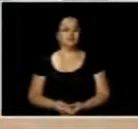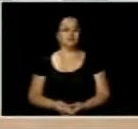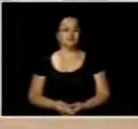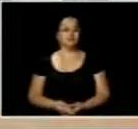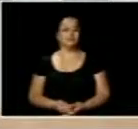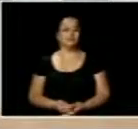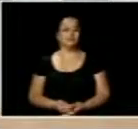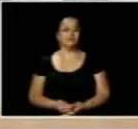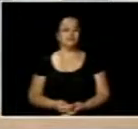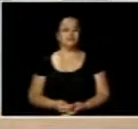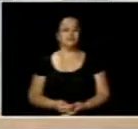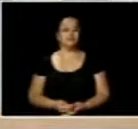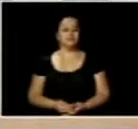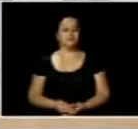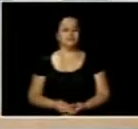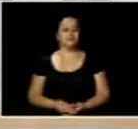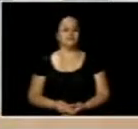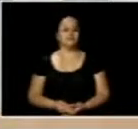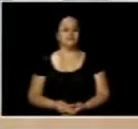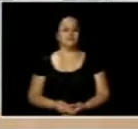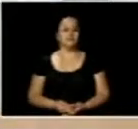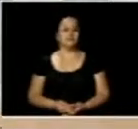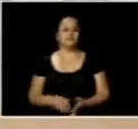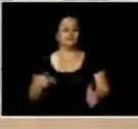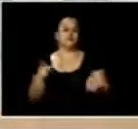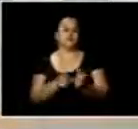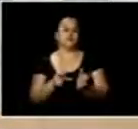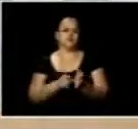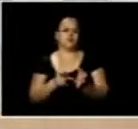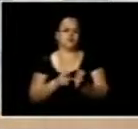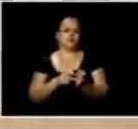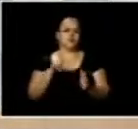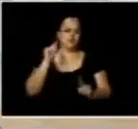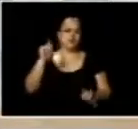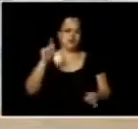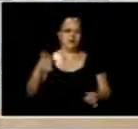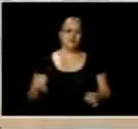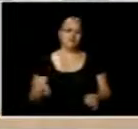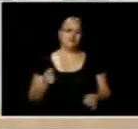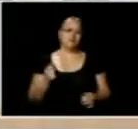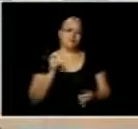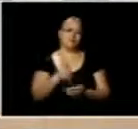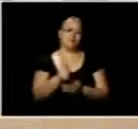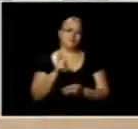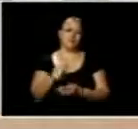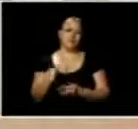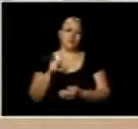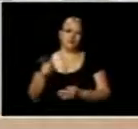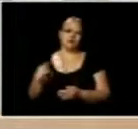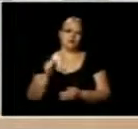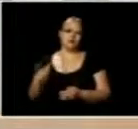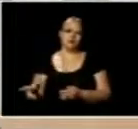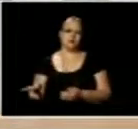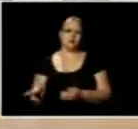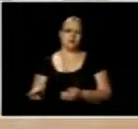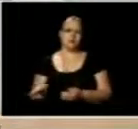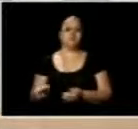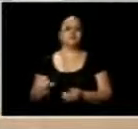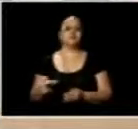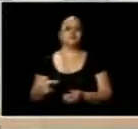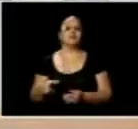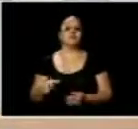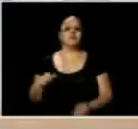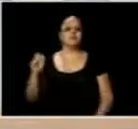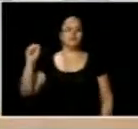deve estar precisando, porque na verdade o senhor gastou mais de 3 milhões aí só com a empresa, para contratar uma empresa de publicidade e marketing para